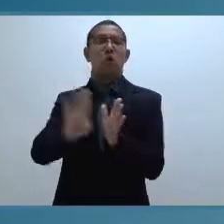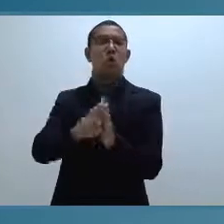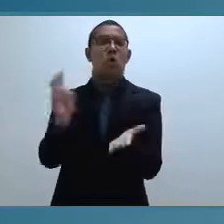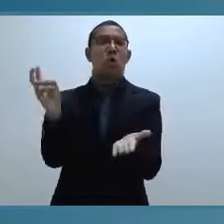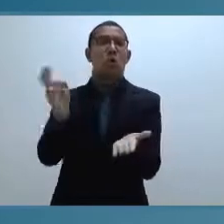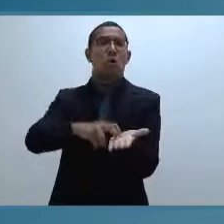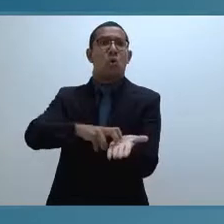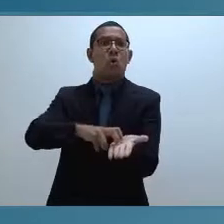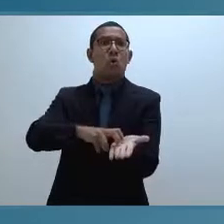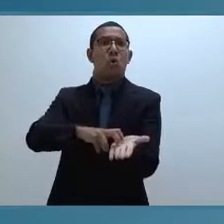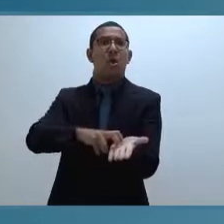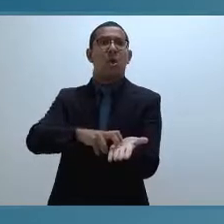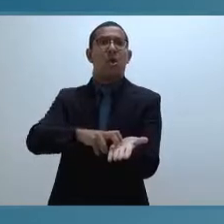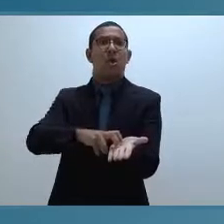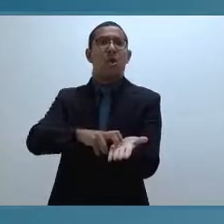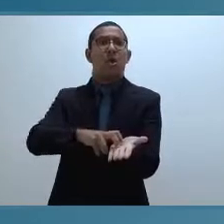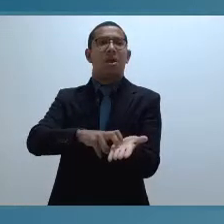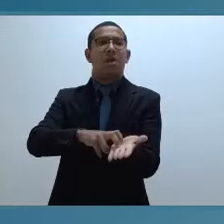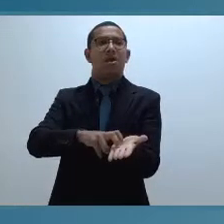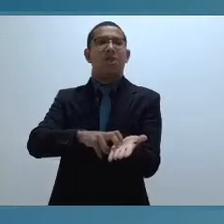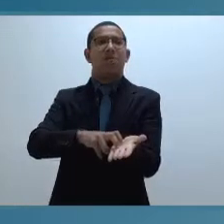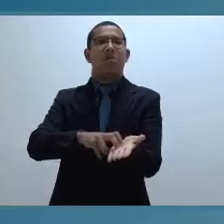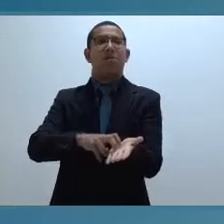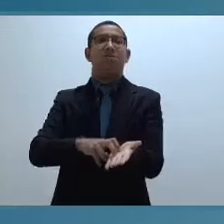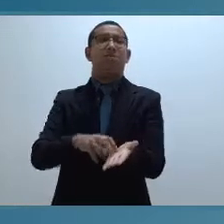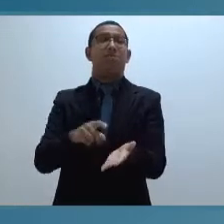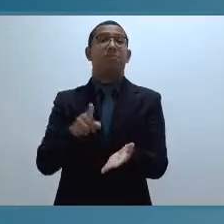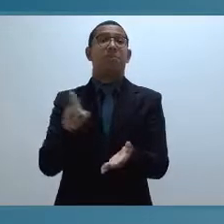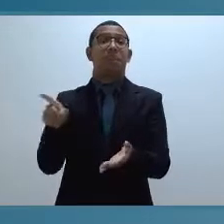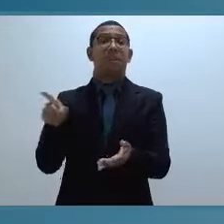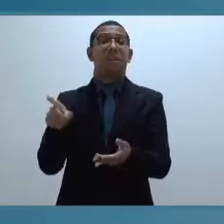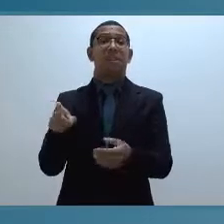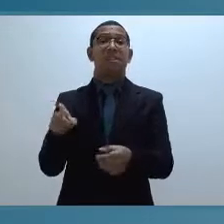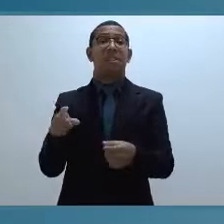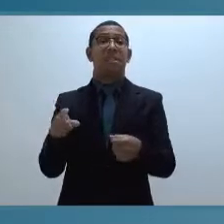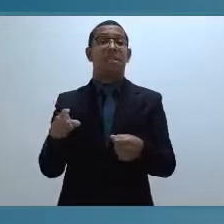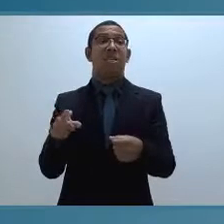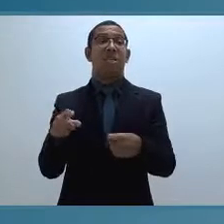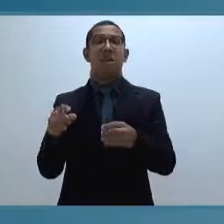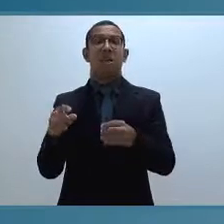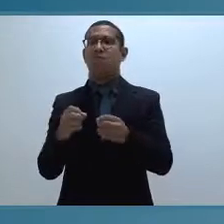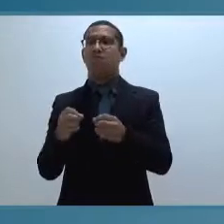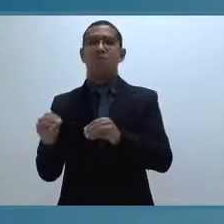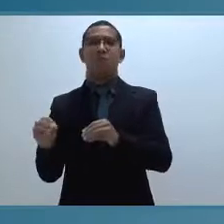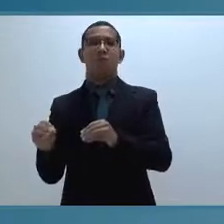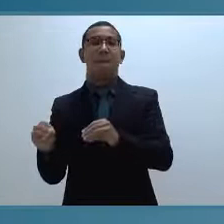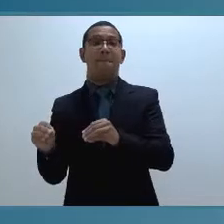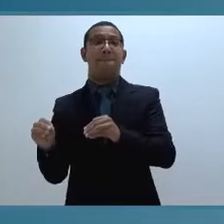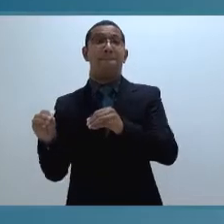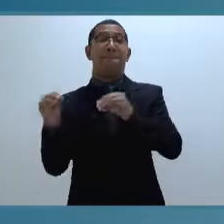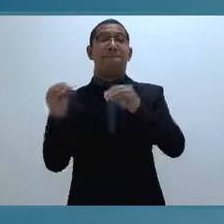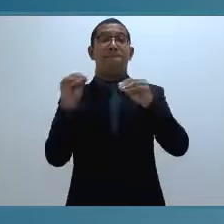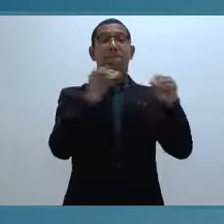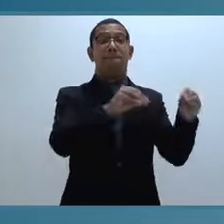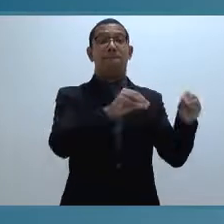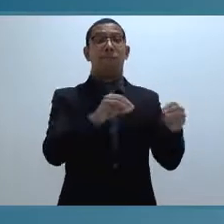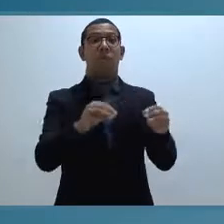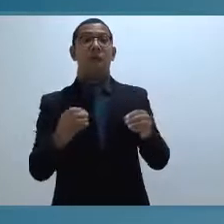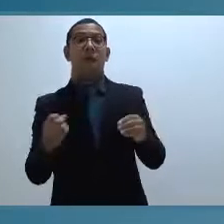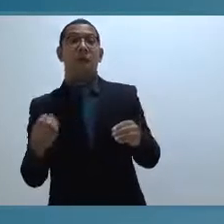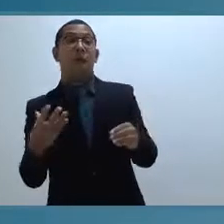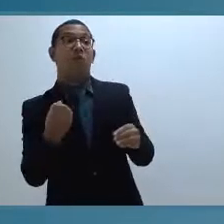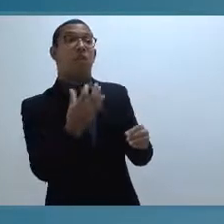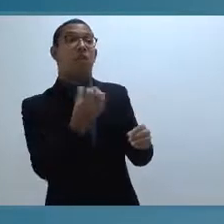que voltaria. Que ela gasta aproximadamente 40 minutos de um município para outro. Mas realmente, desembargadora, ela não